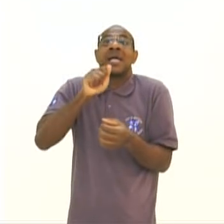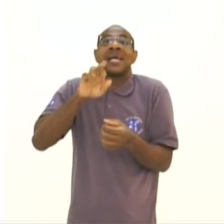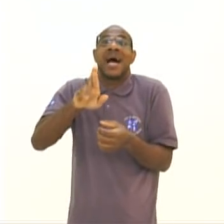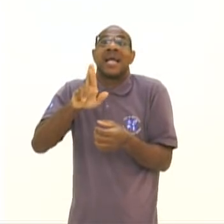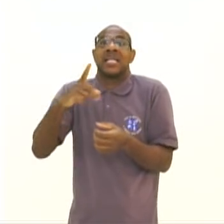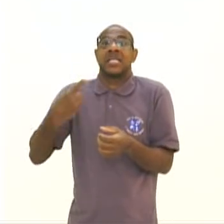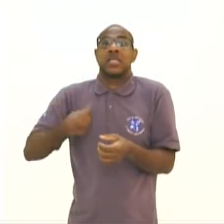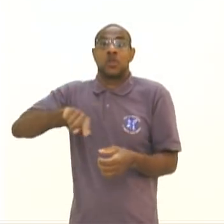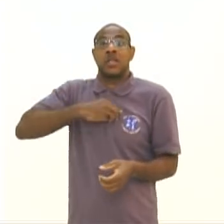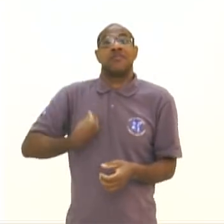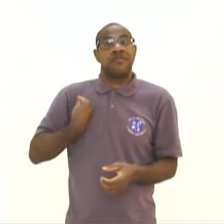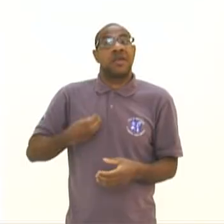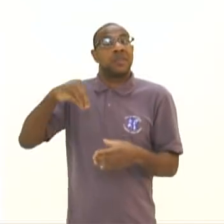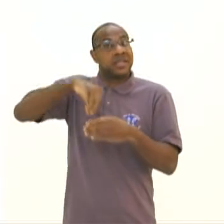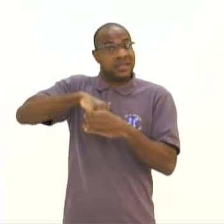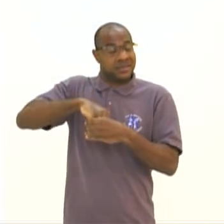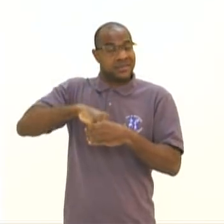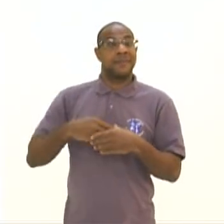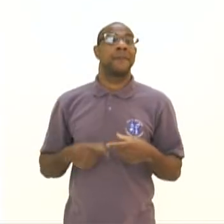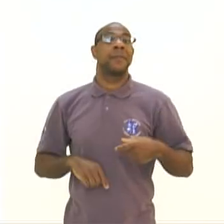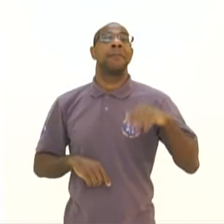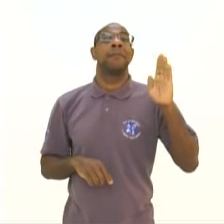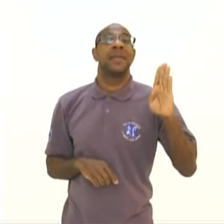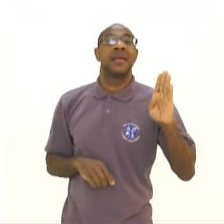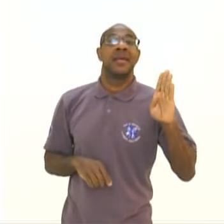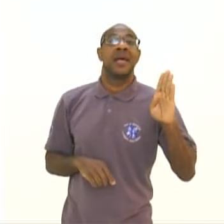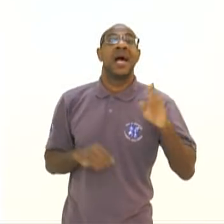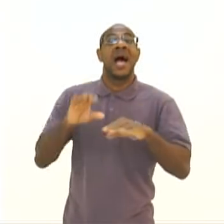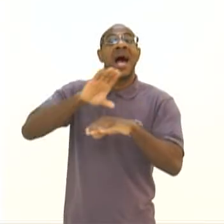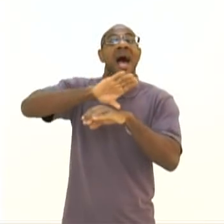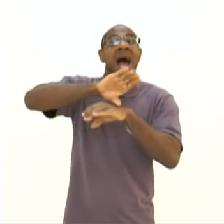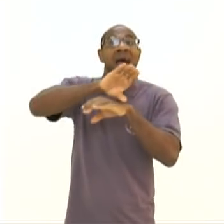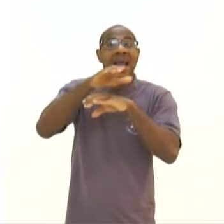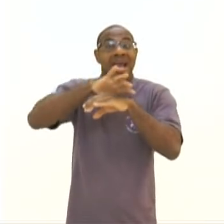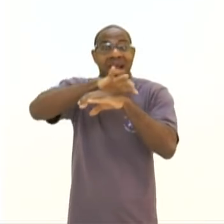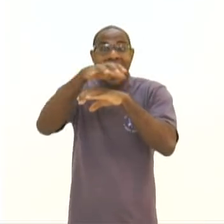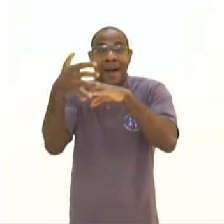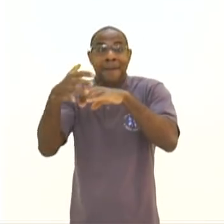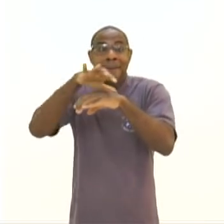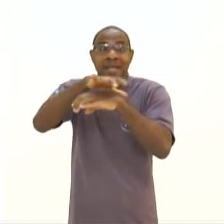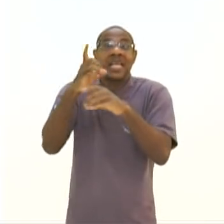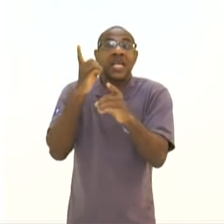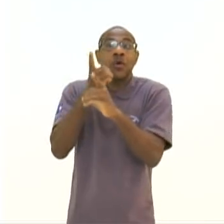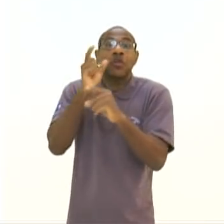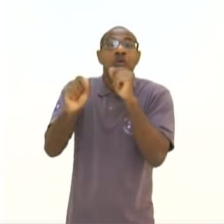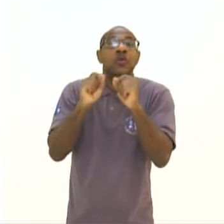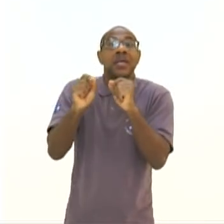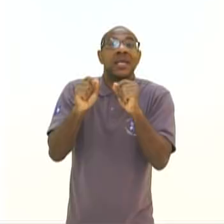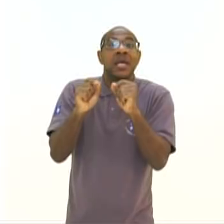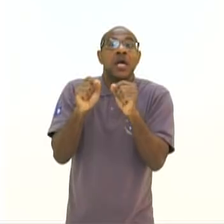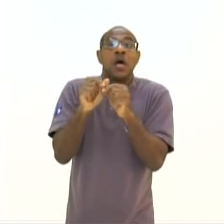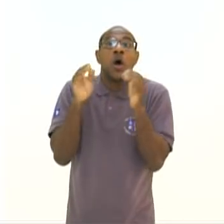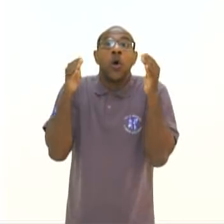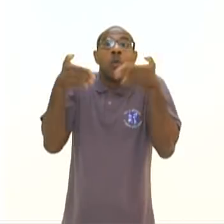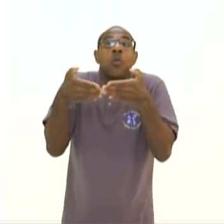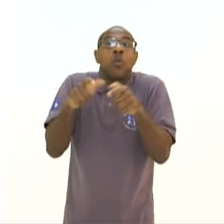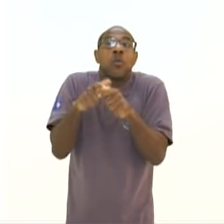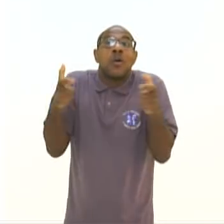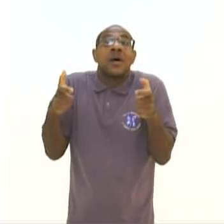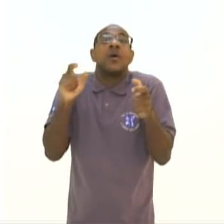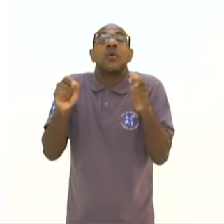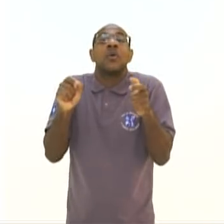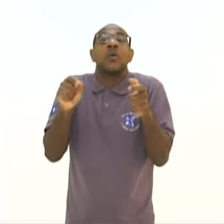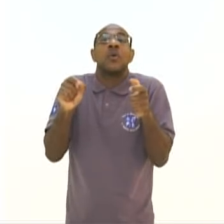vivemos nela. Letra B. Nessa camada da atmosfera encontra-se grande concentração de